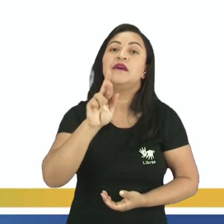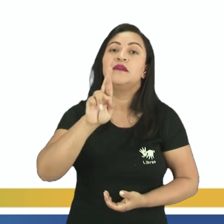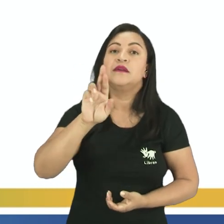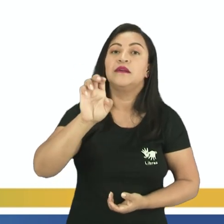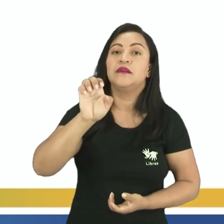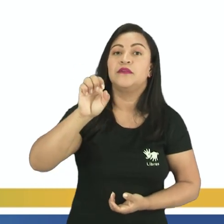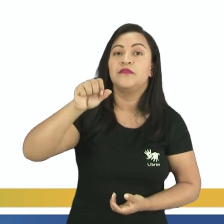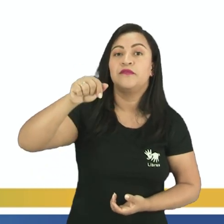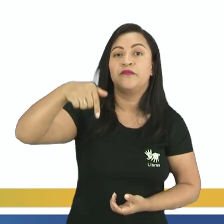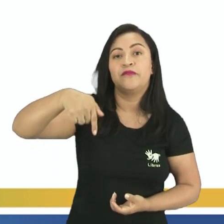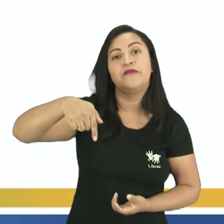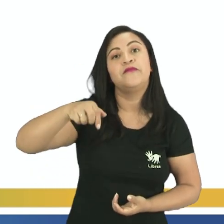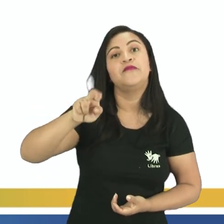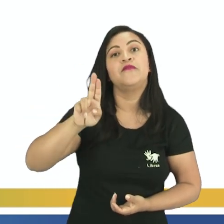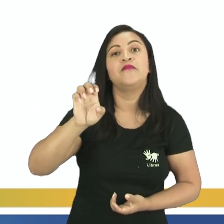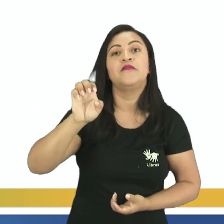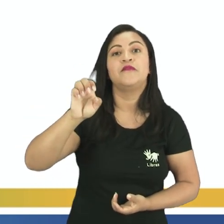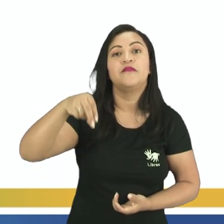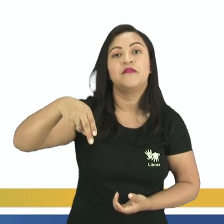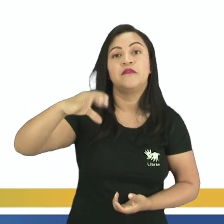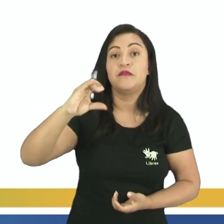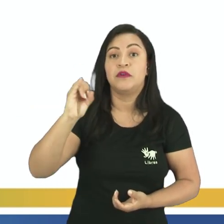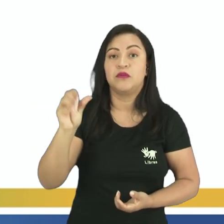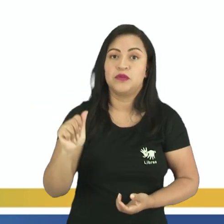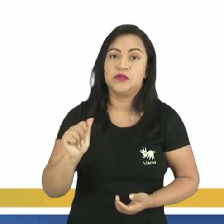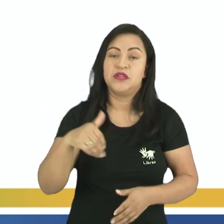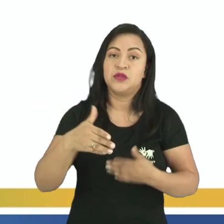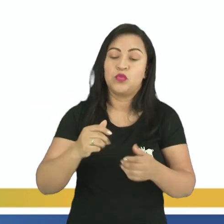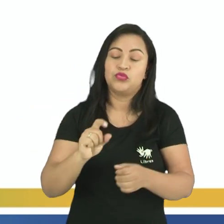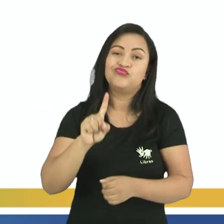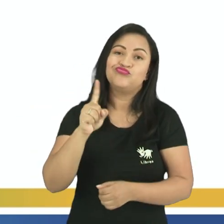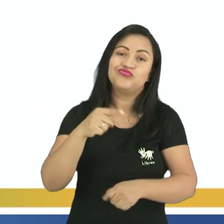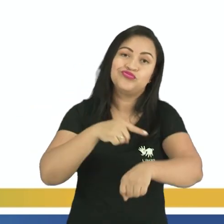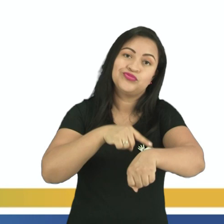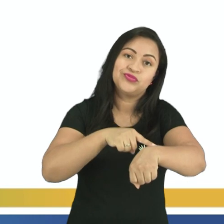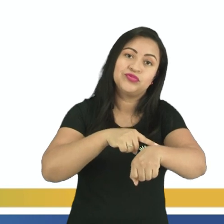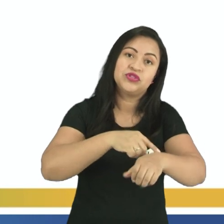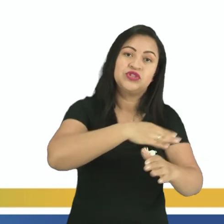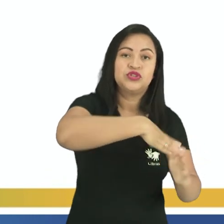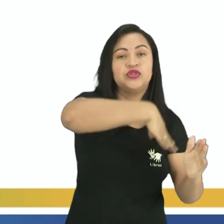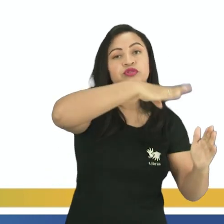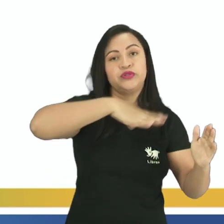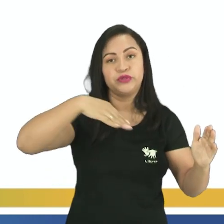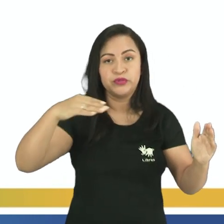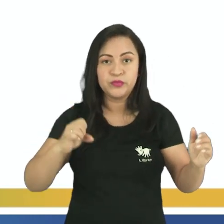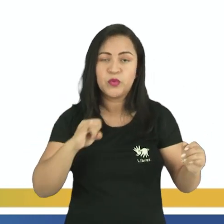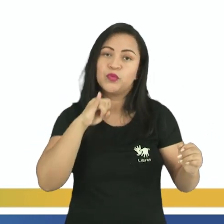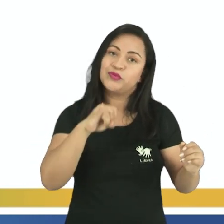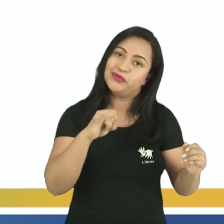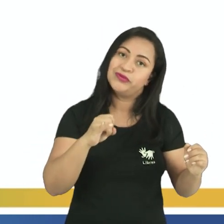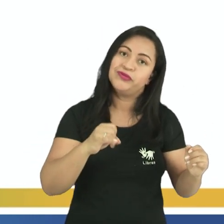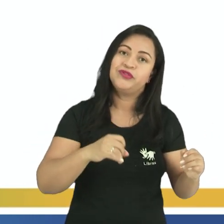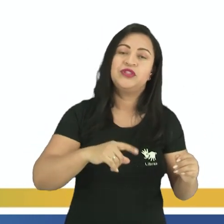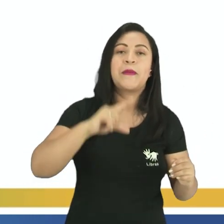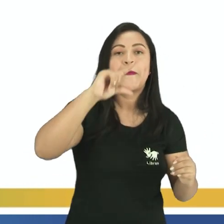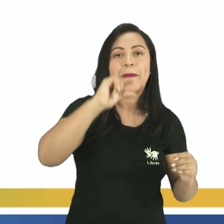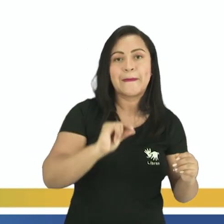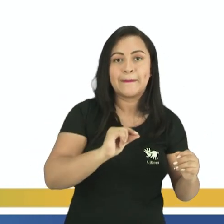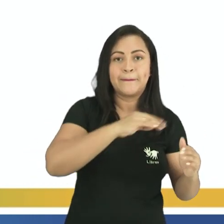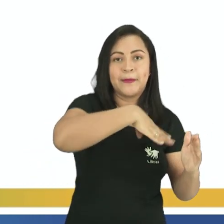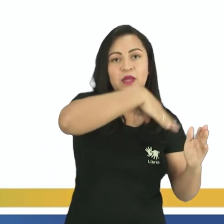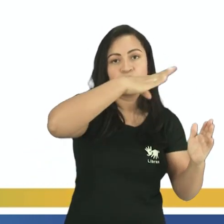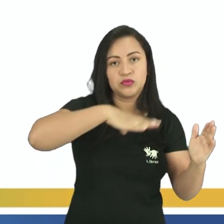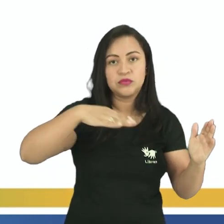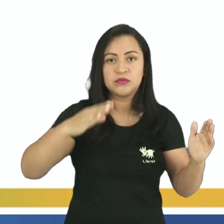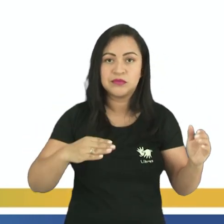oscilações ocorrerem em um segundo, a gente vai ter uma frequência maior daquela onda. Quanto menos oscilações ocorrerem, a gente tem